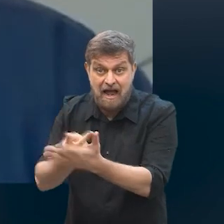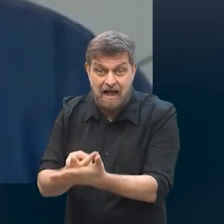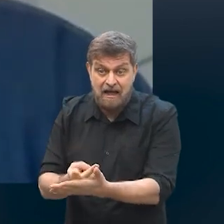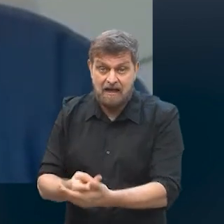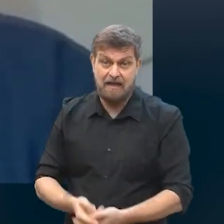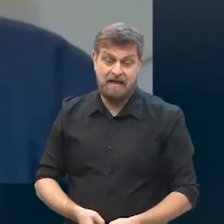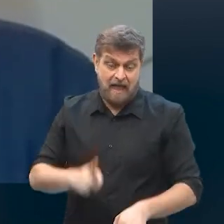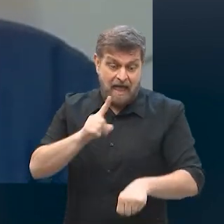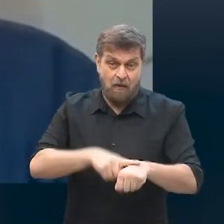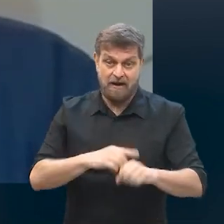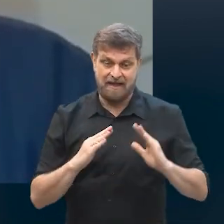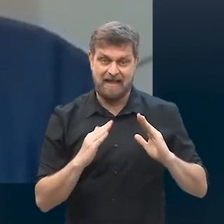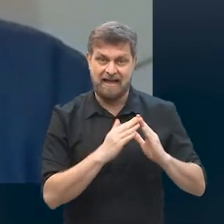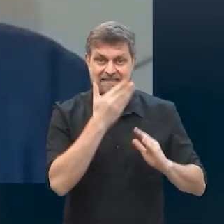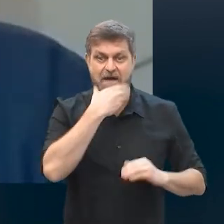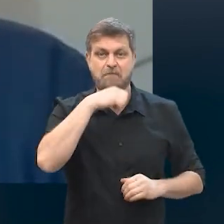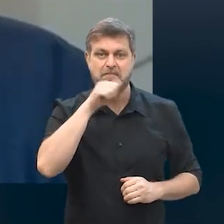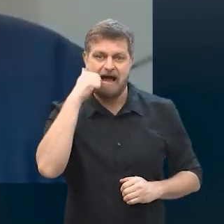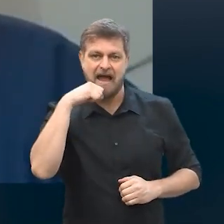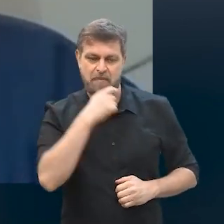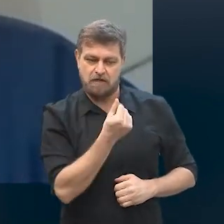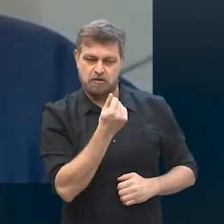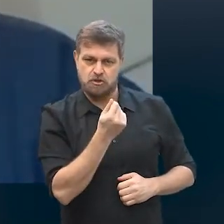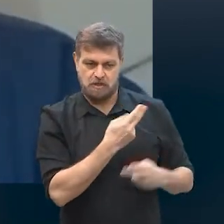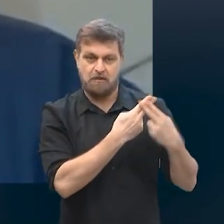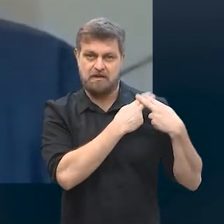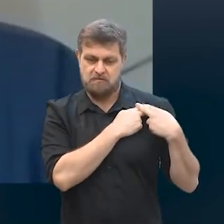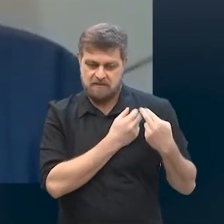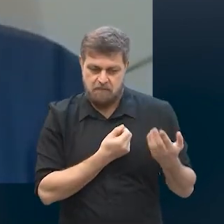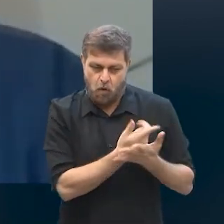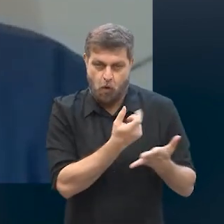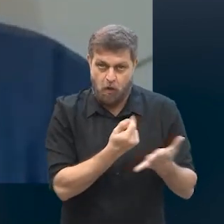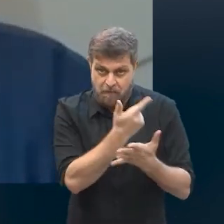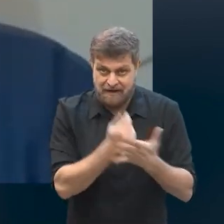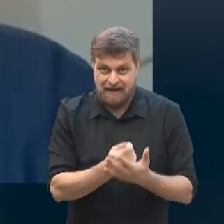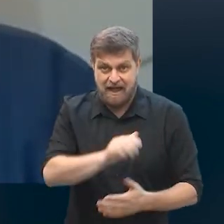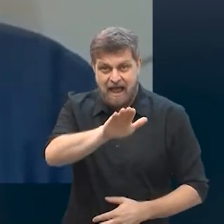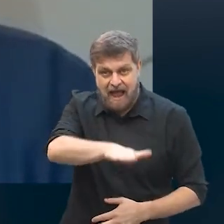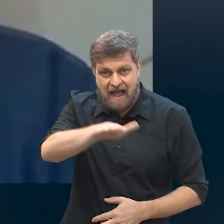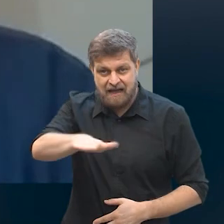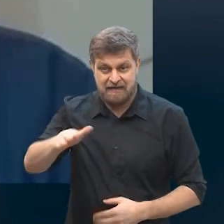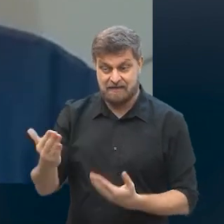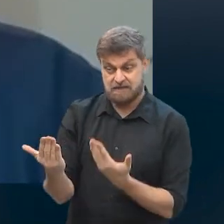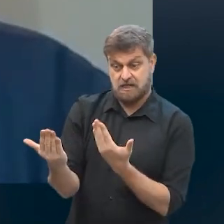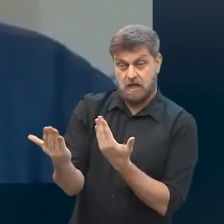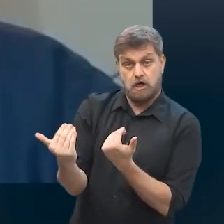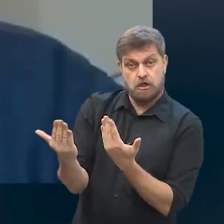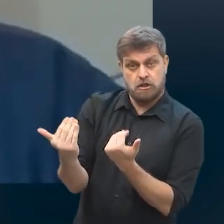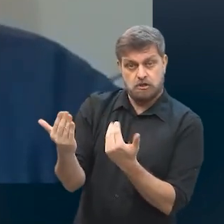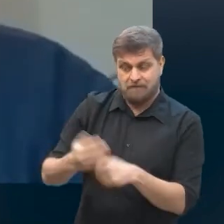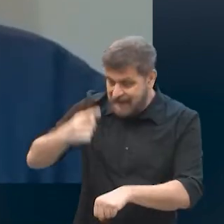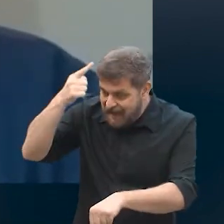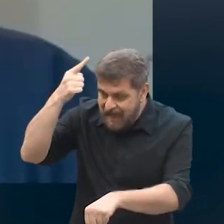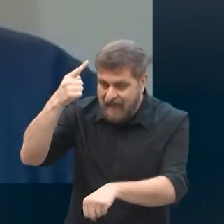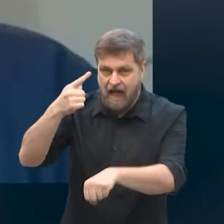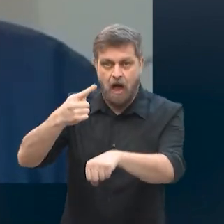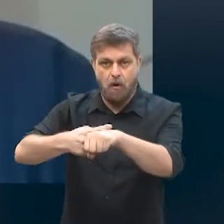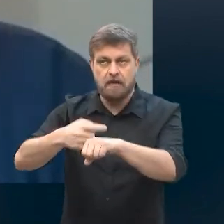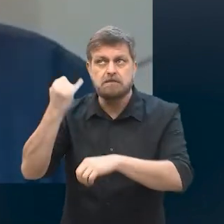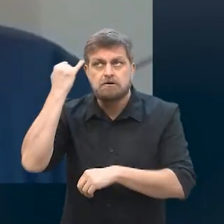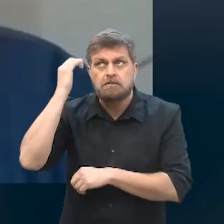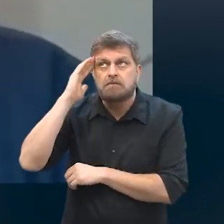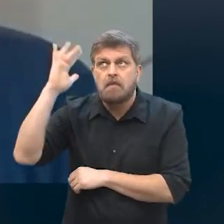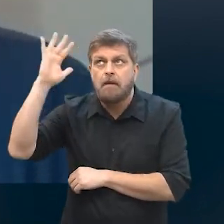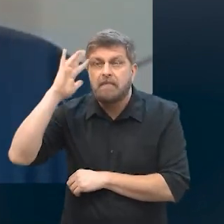é a hora em que a gente tem alguém pagando as nossas contas em casa. Então, para quem é criança, para quem é jovem, essa é a hora de começar a